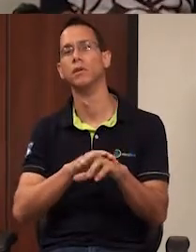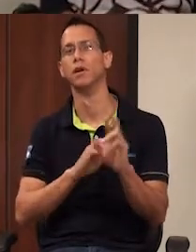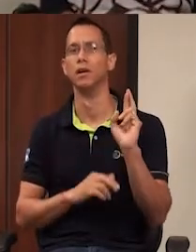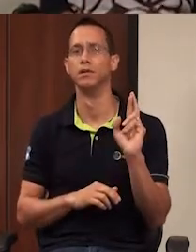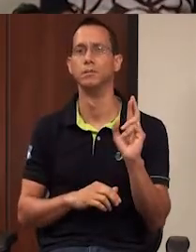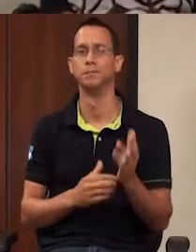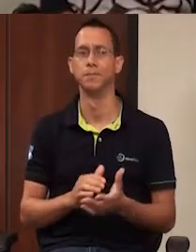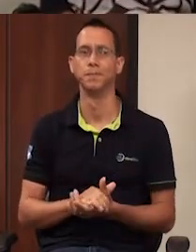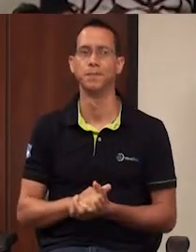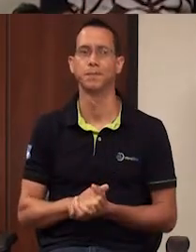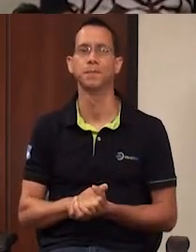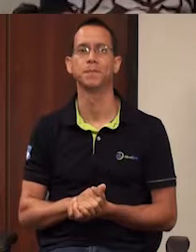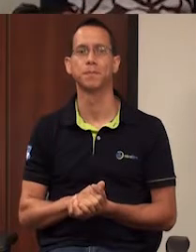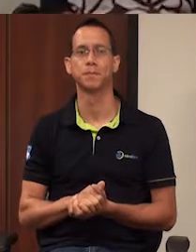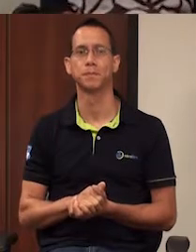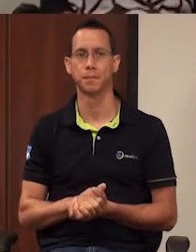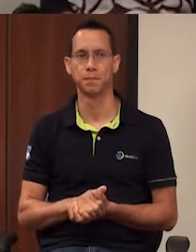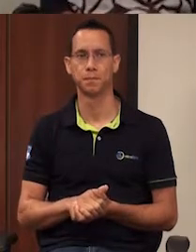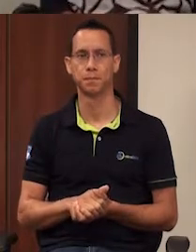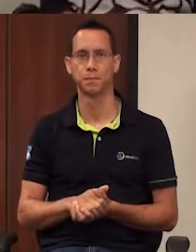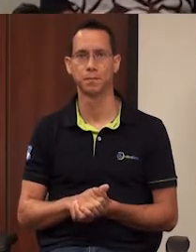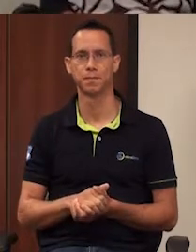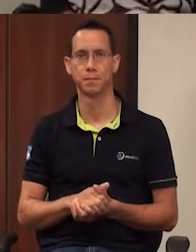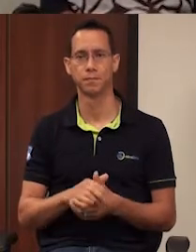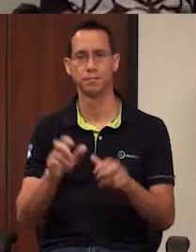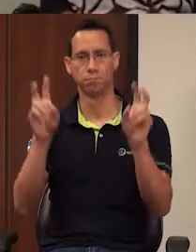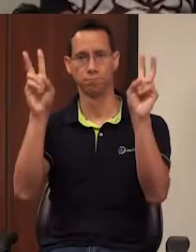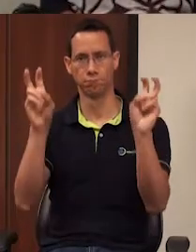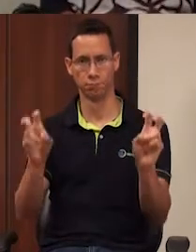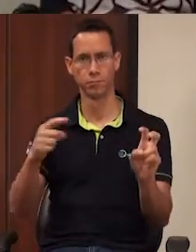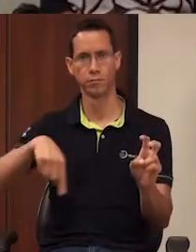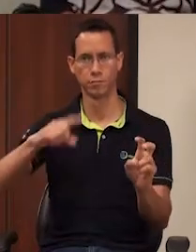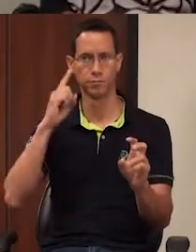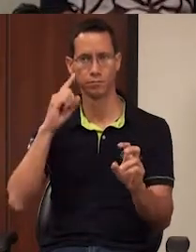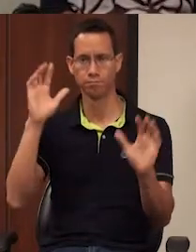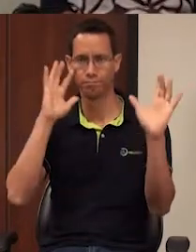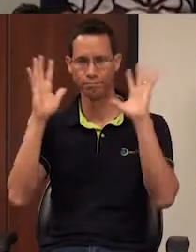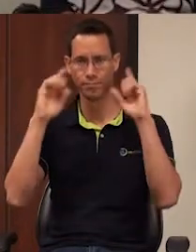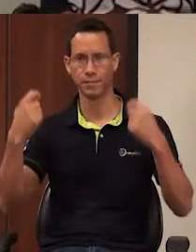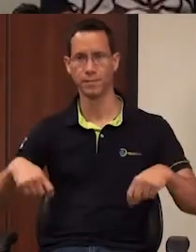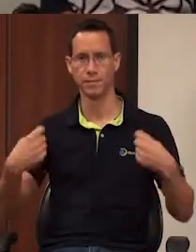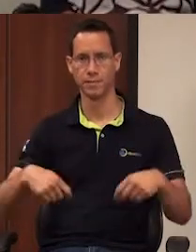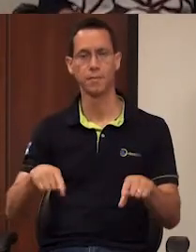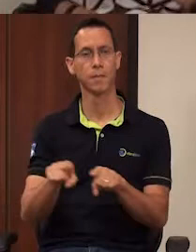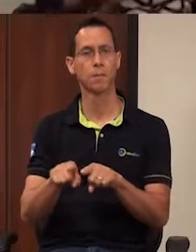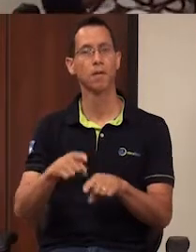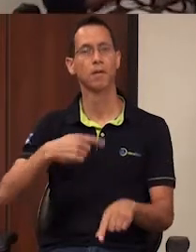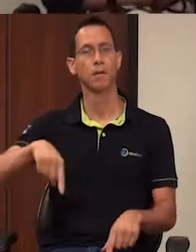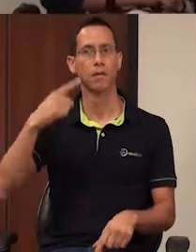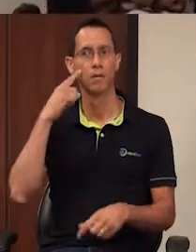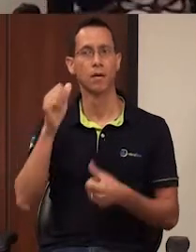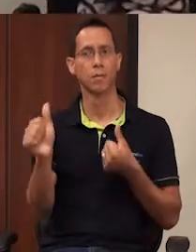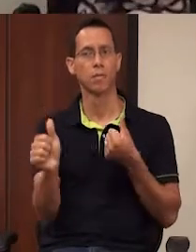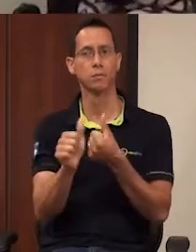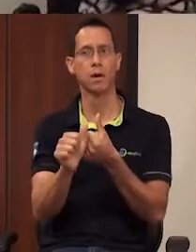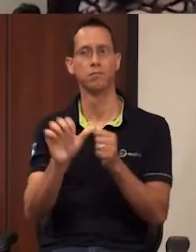né? Então, acho que são essas questões que a gente tem que colocar. E por isso que isso acaba por aproximar.